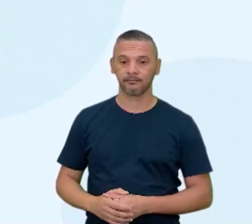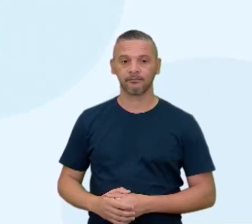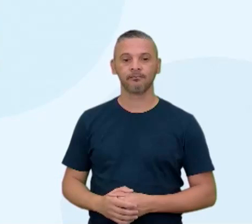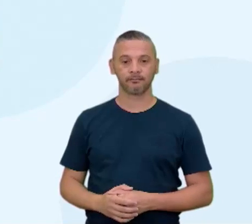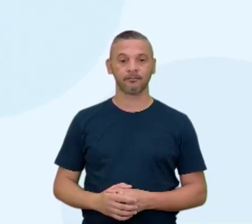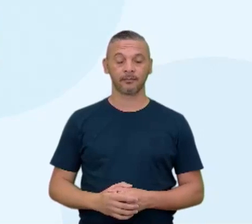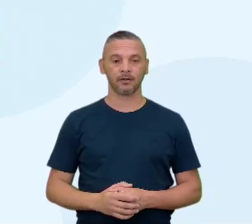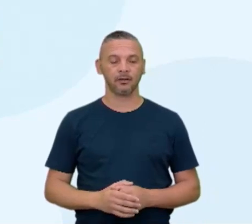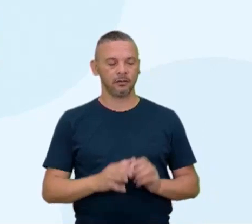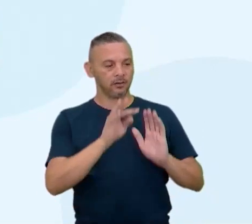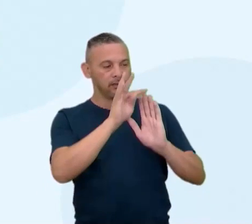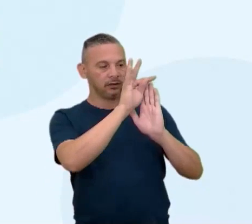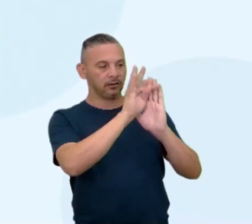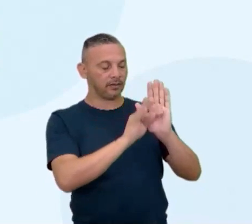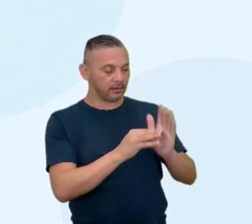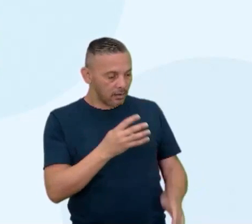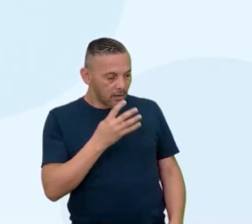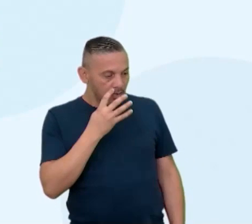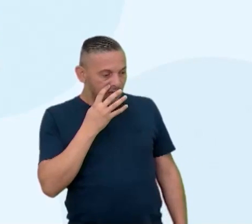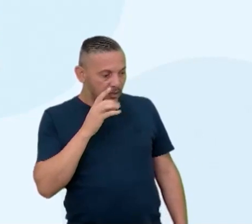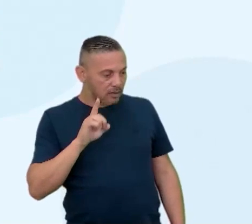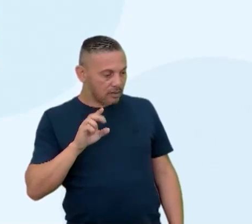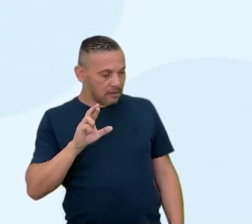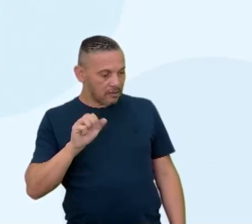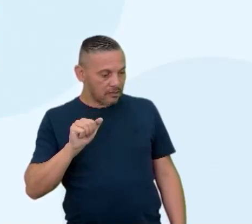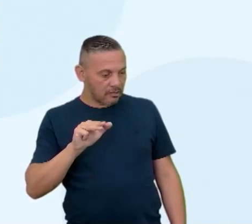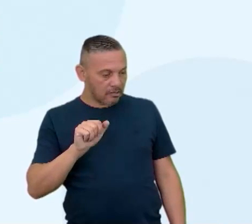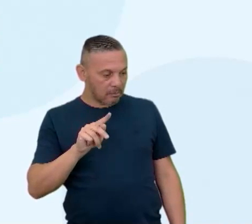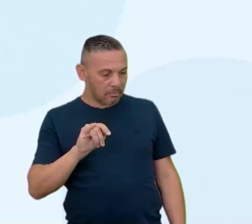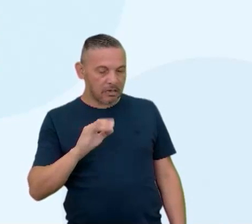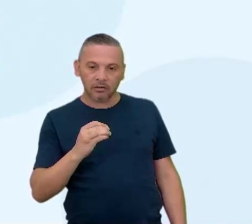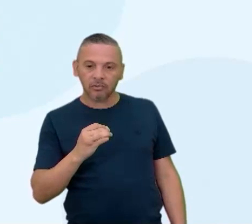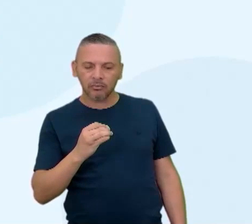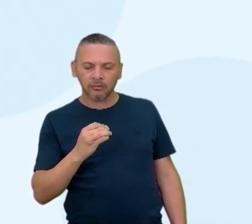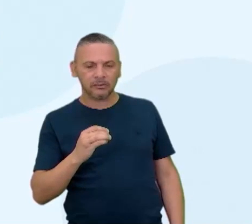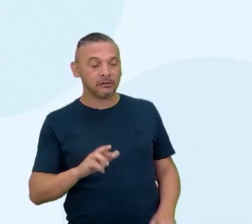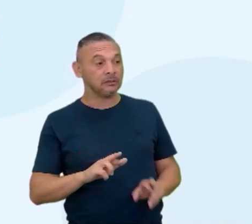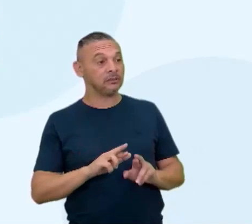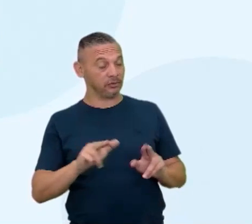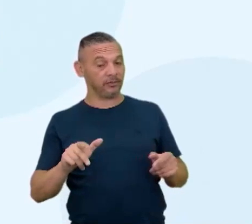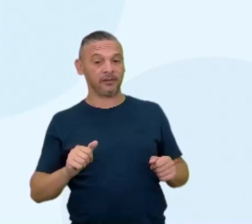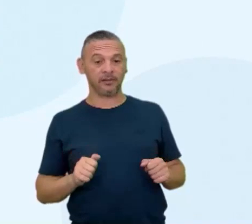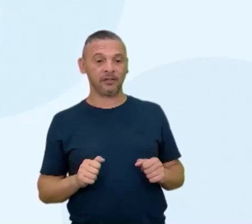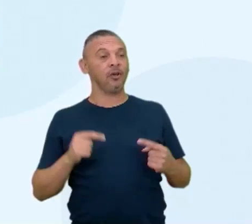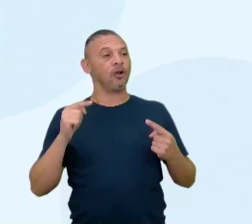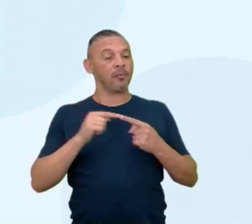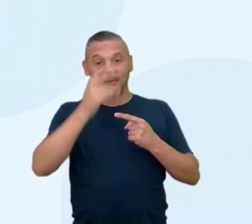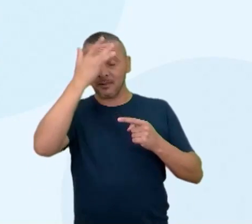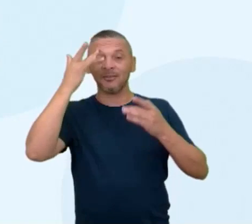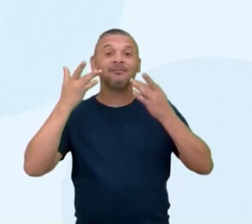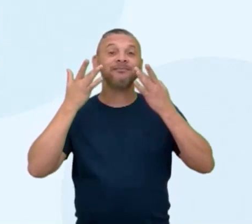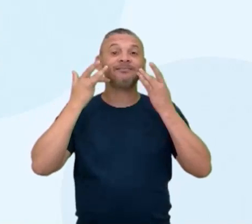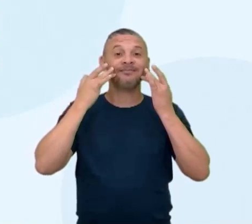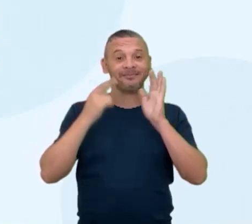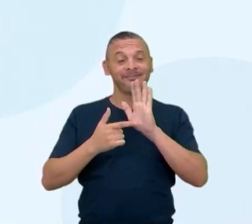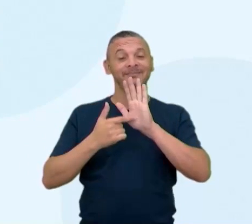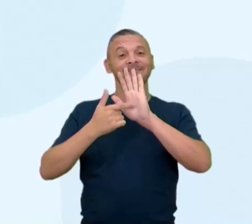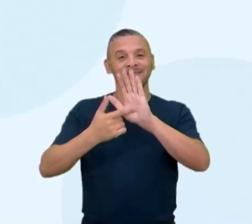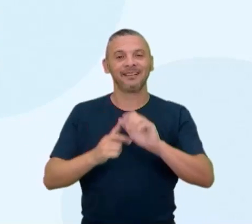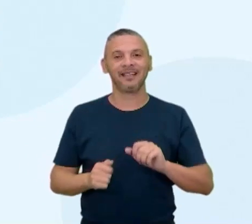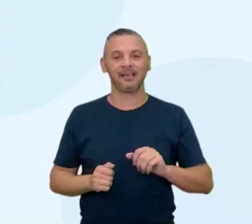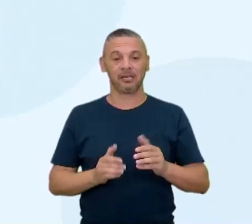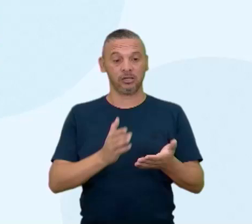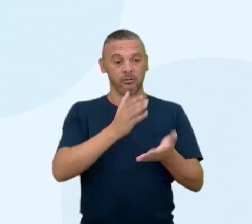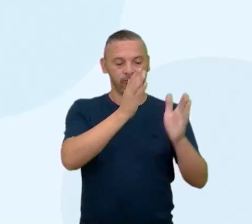O texto dramático, diferente de outros textos narrativos, é feito para ser encenado. Divide-se em atos